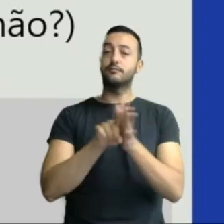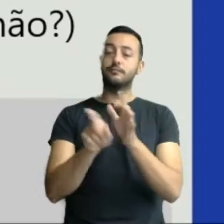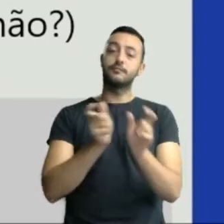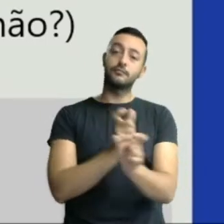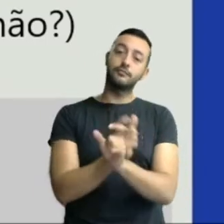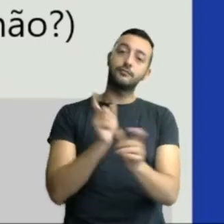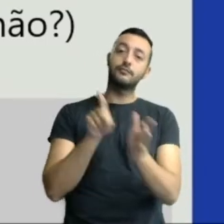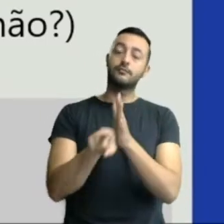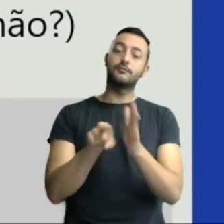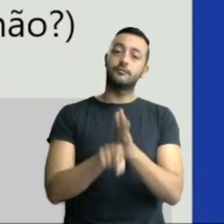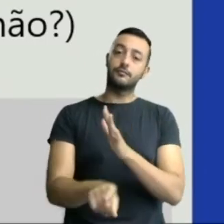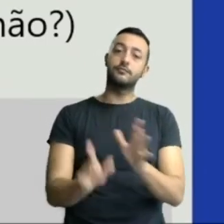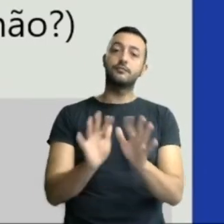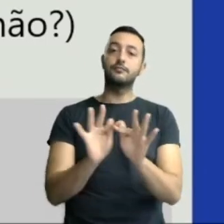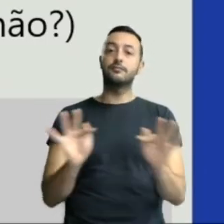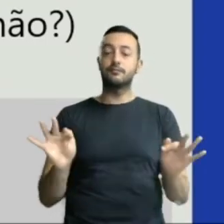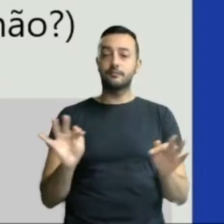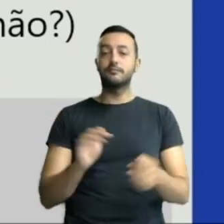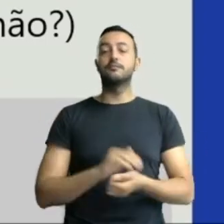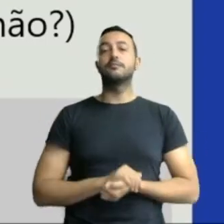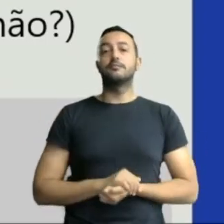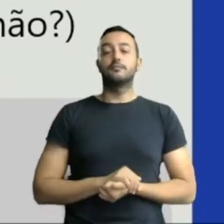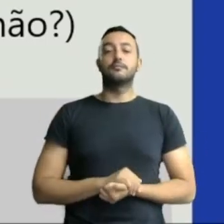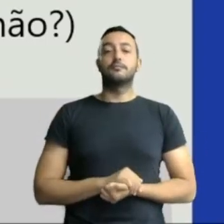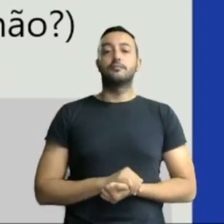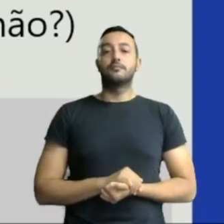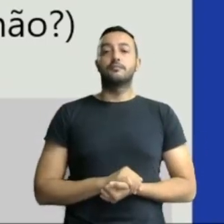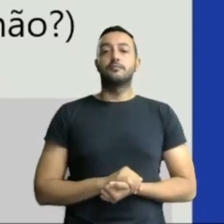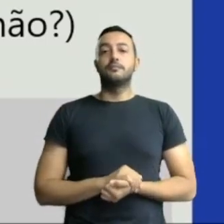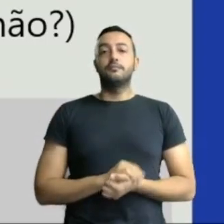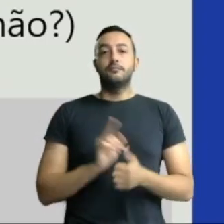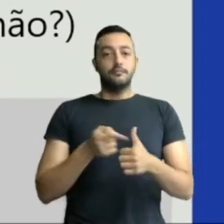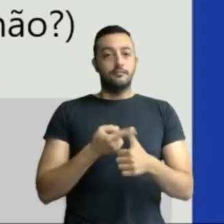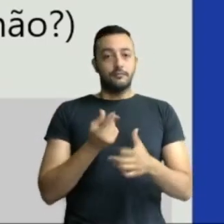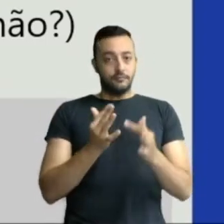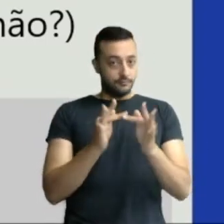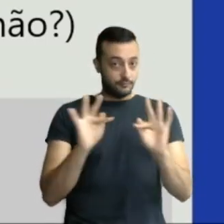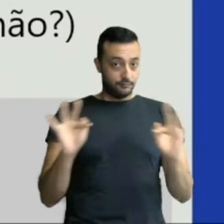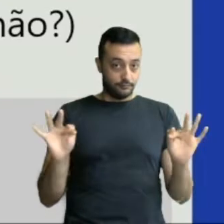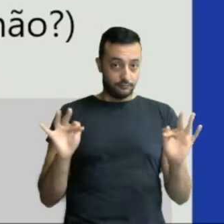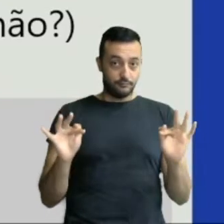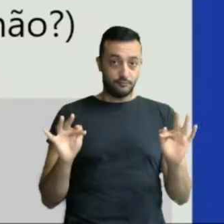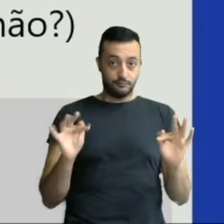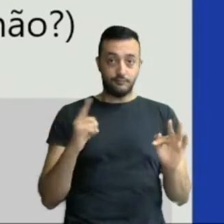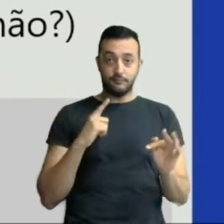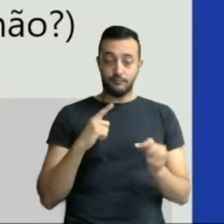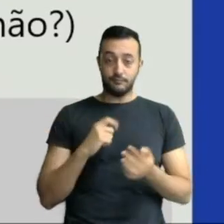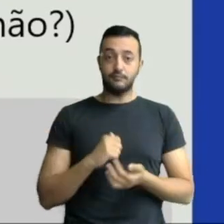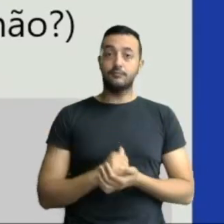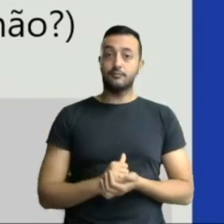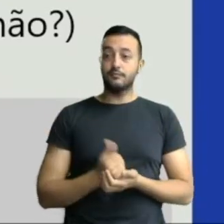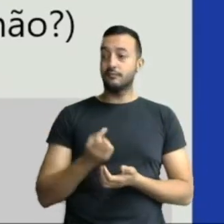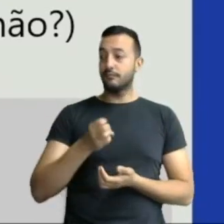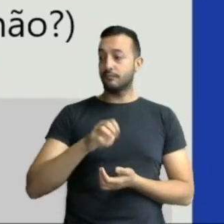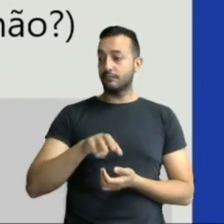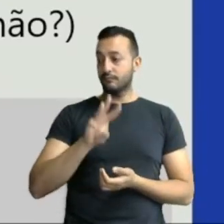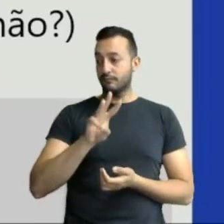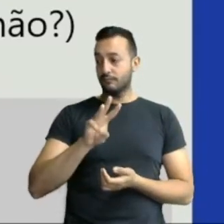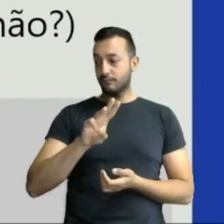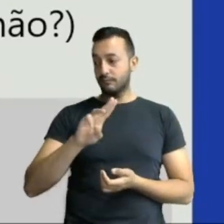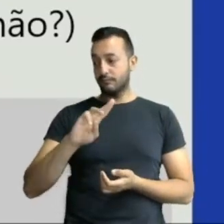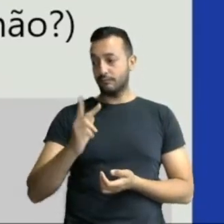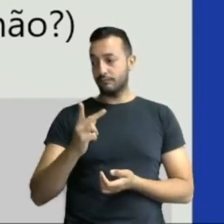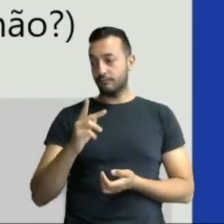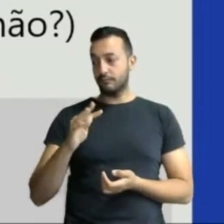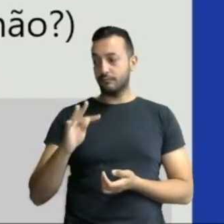frases, obviamente, interrogativas, né? Nossa primeira frase que temos aí, temos o what. Lembrando que o